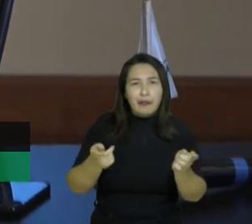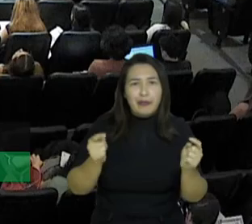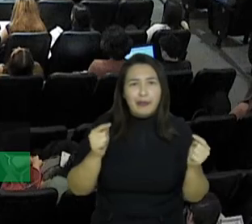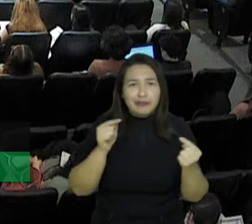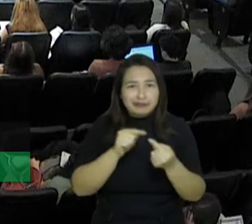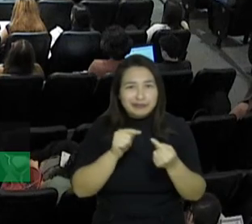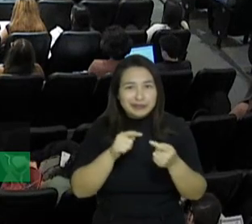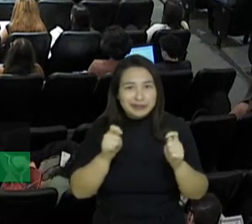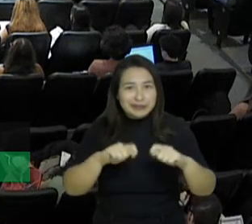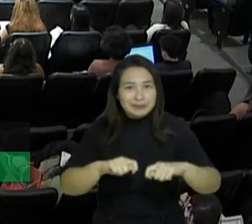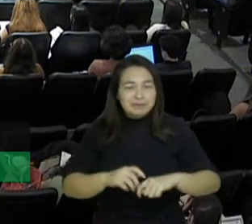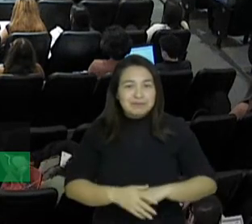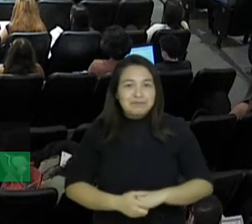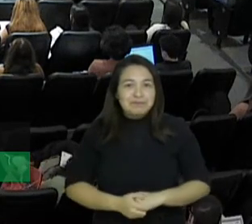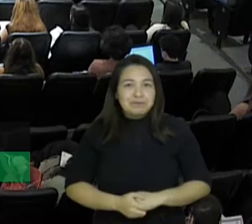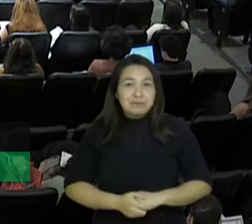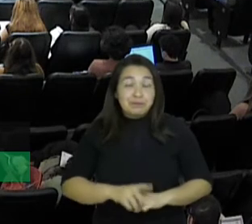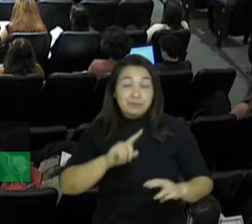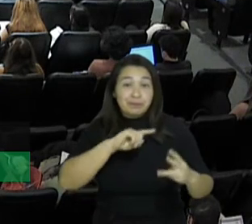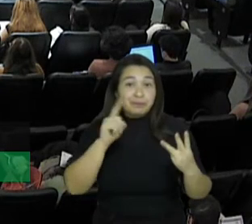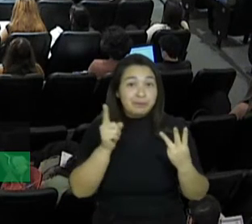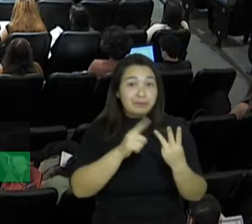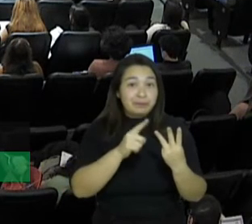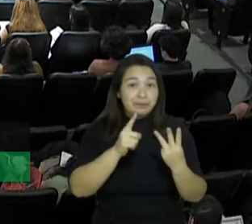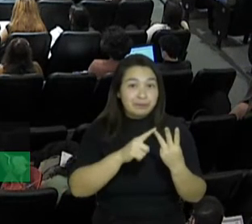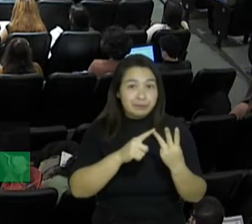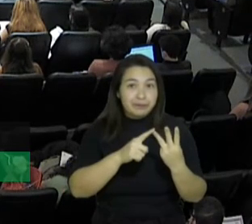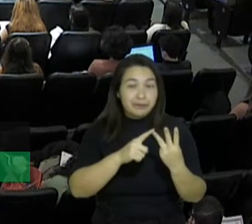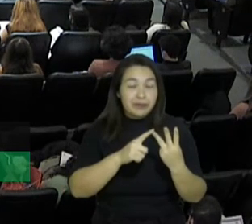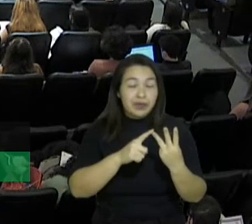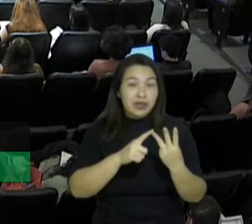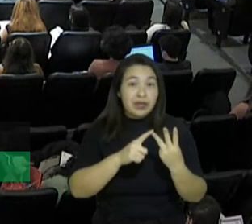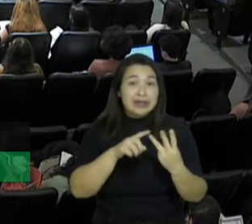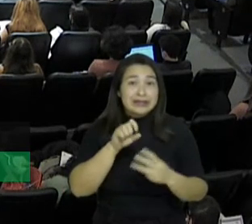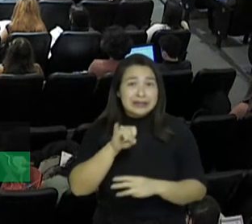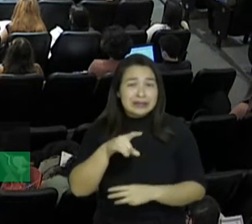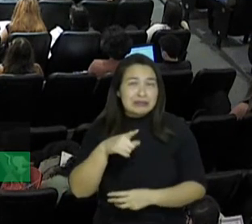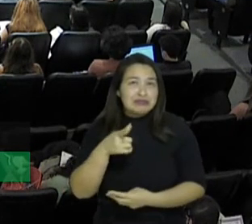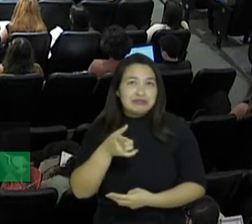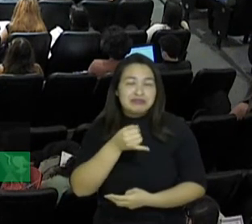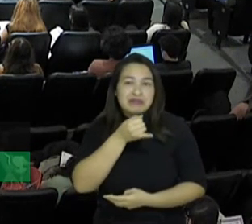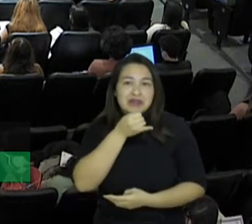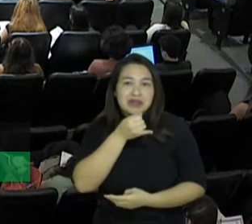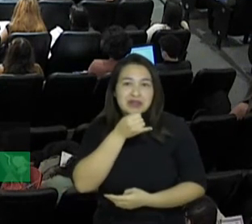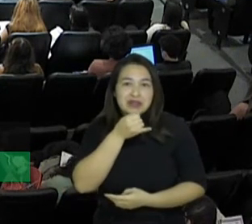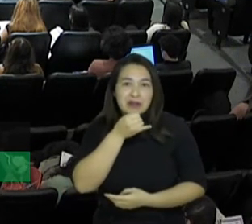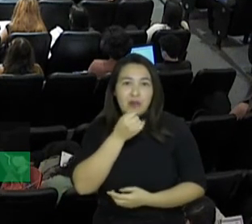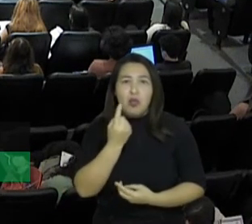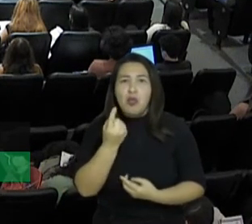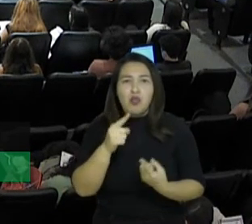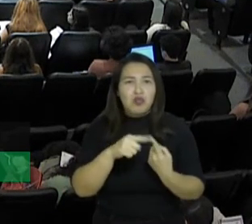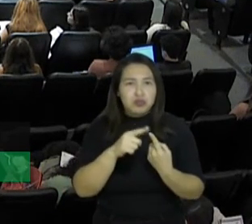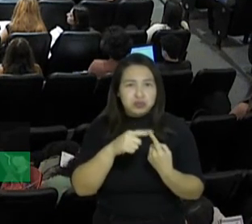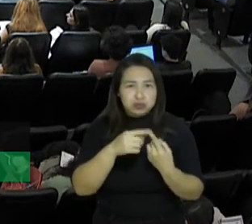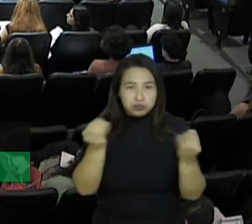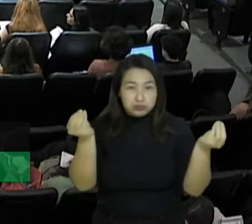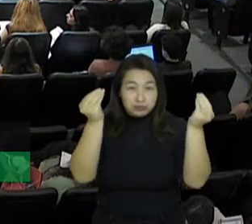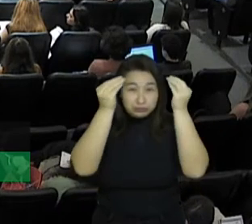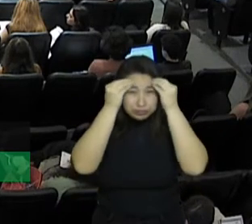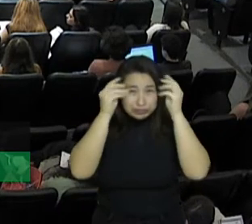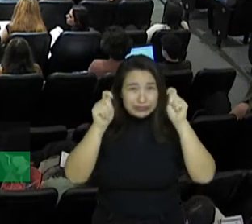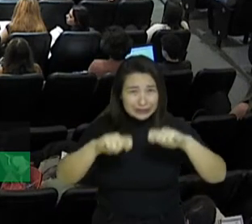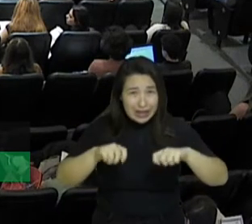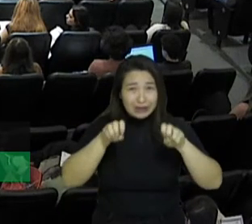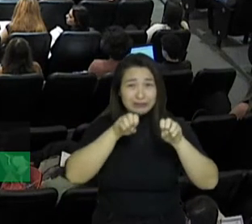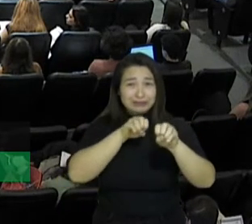mesma moeda a o terceiro ponto para mim Eh se eu tivesse que deixar um aqui gravado para vocês e